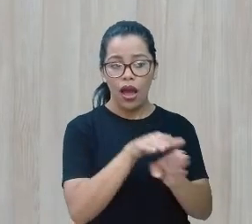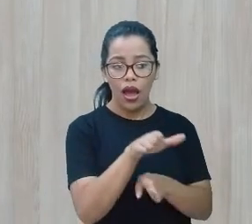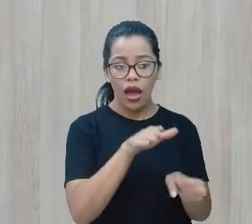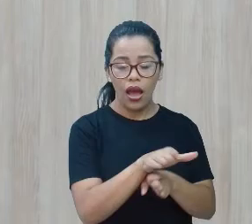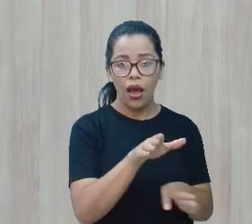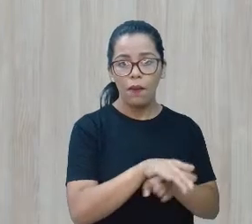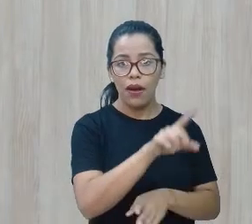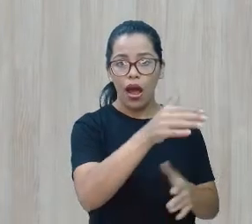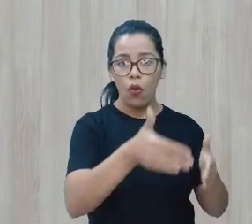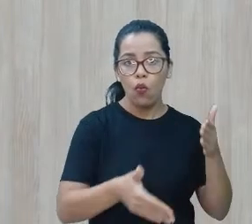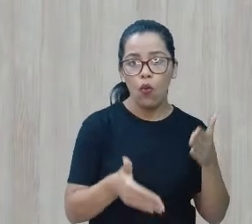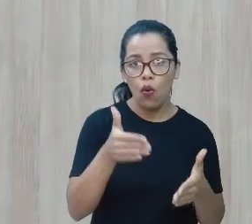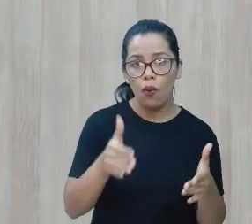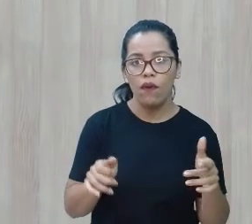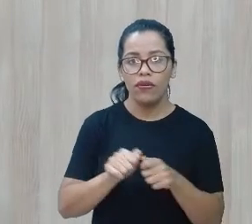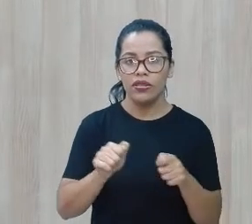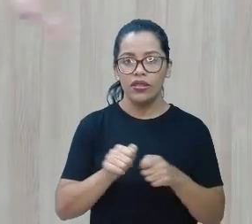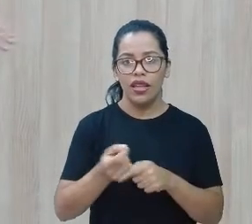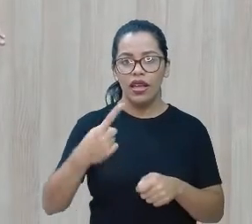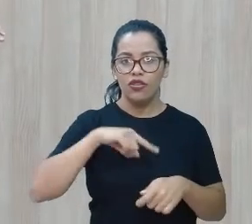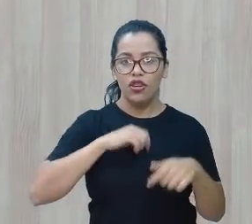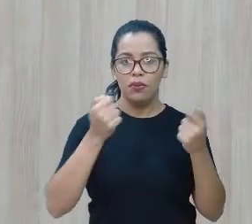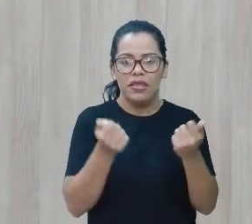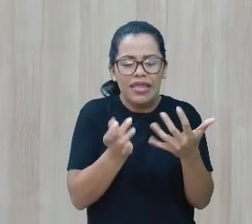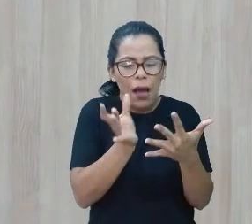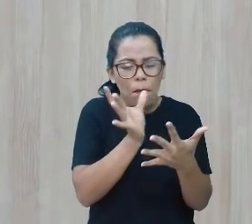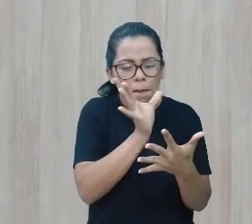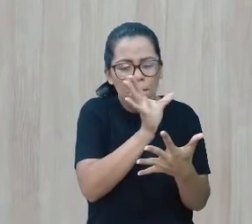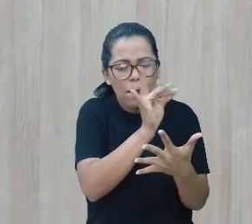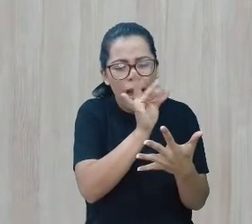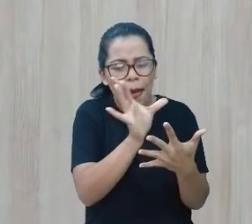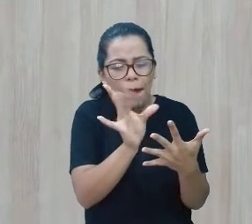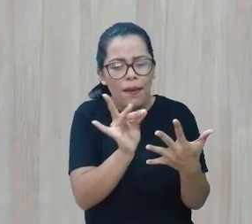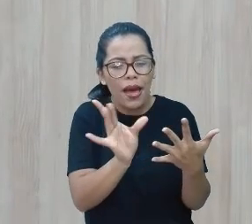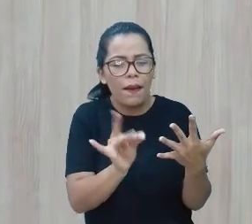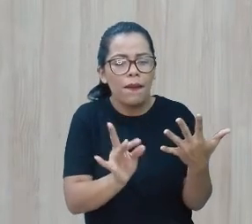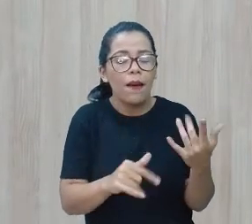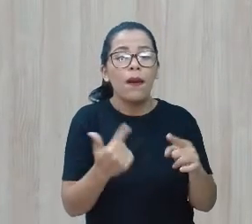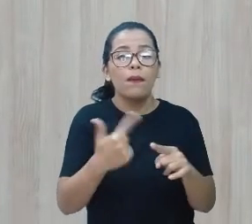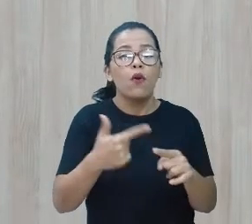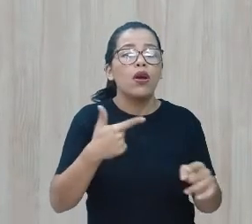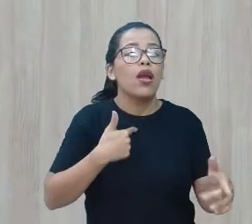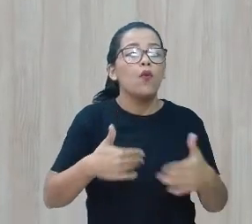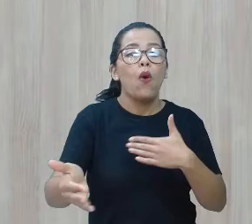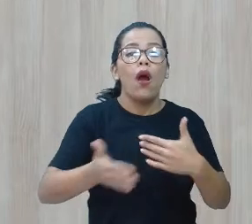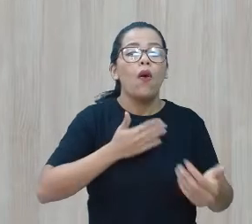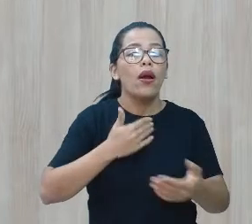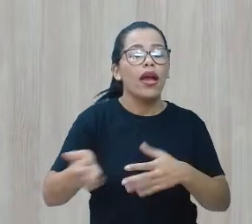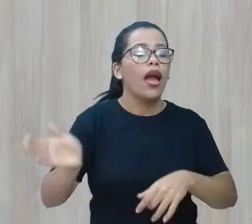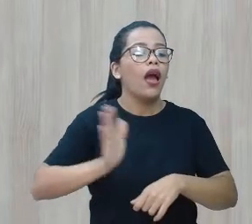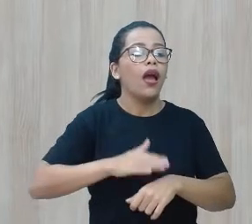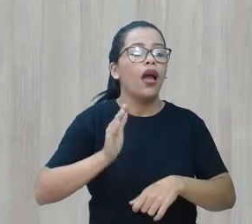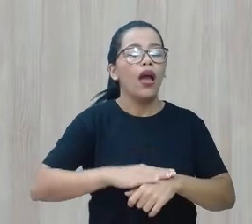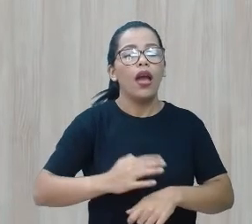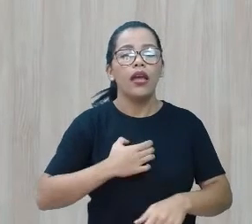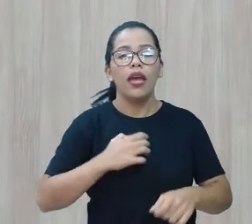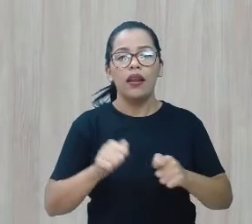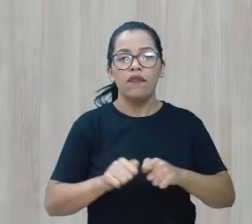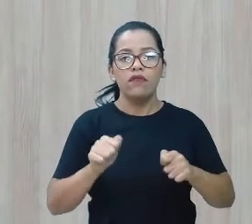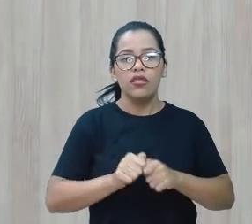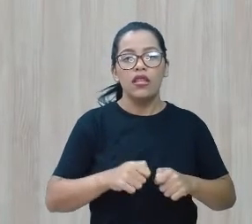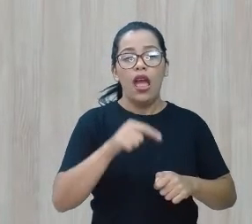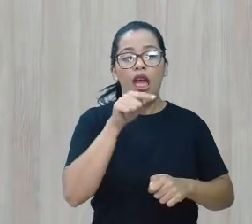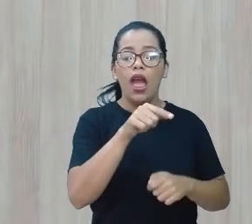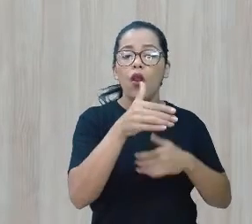escrever nos mínimos detalhes, porque qualquer atitude que ele precise tomar, ele vai tomar através de uma ordem,